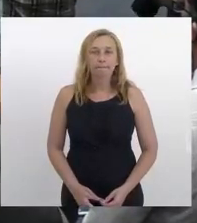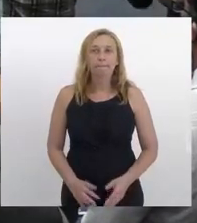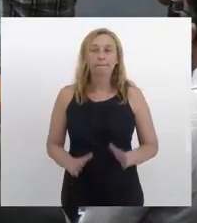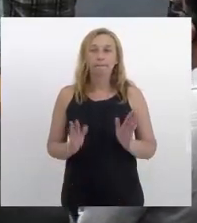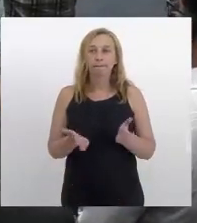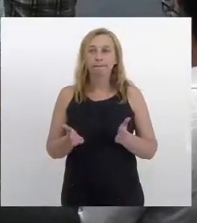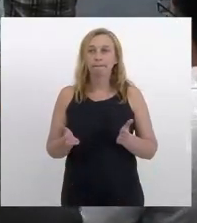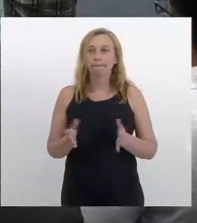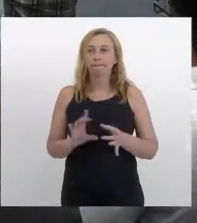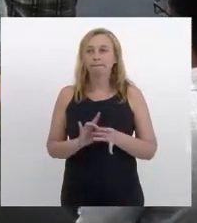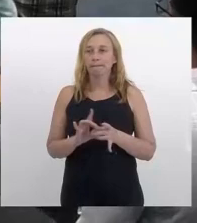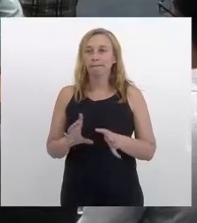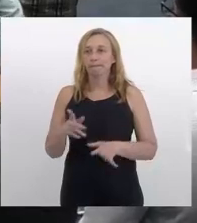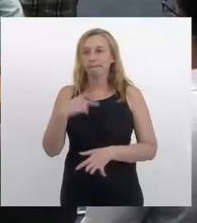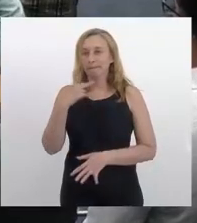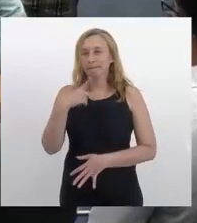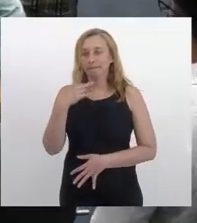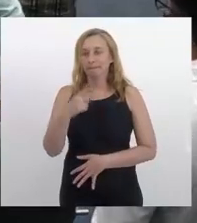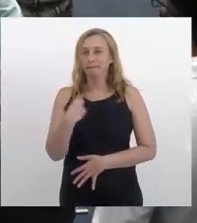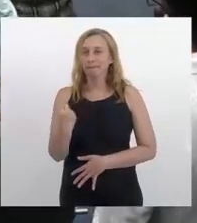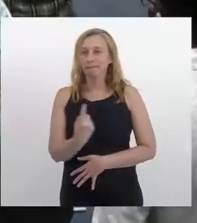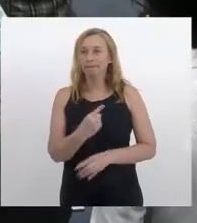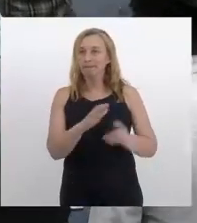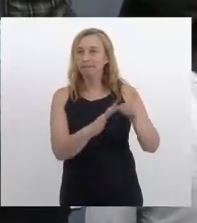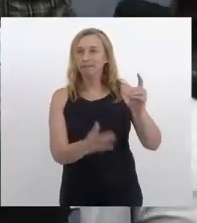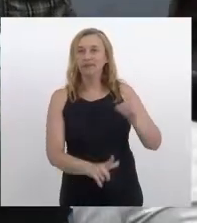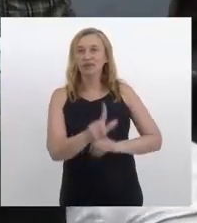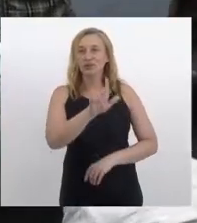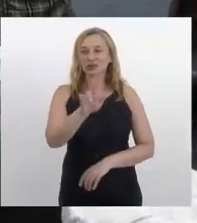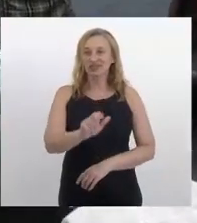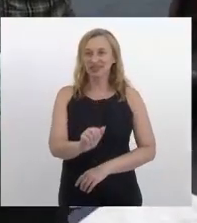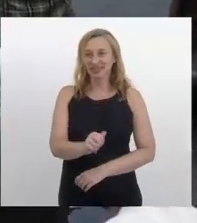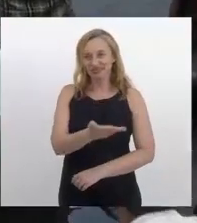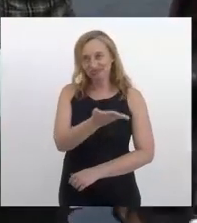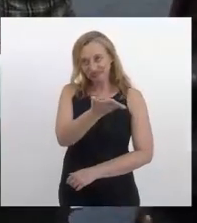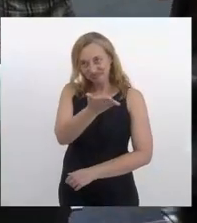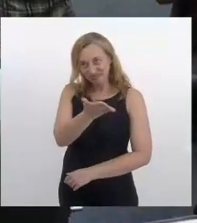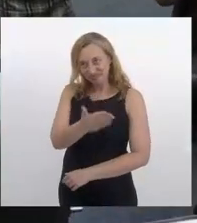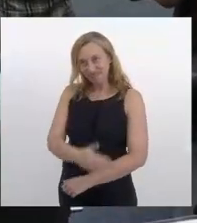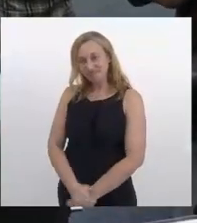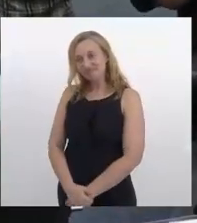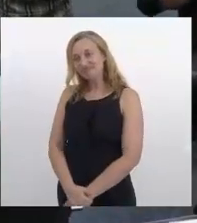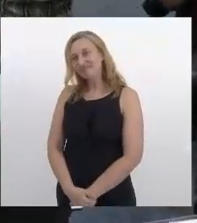Agora passo a palavra à nossa homenageada, Luzia Lacerda.